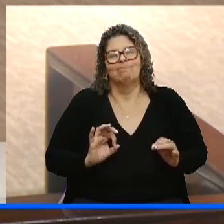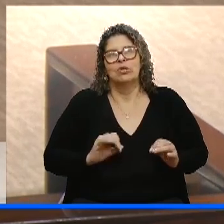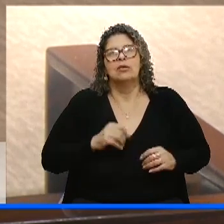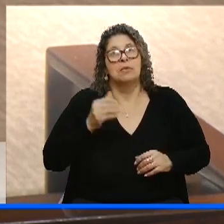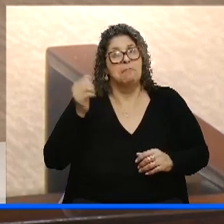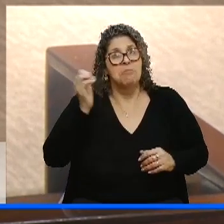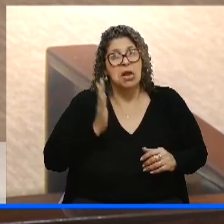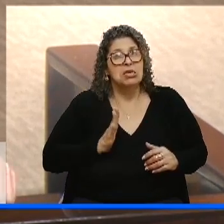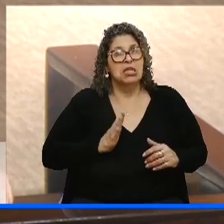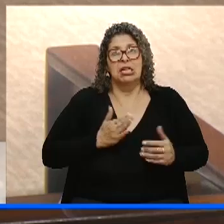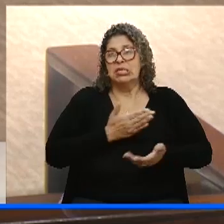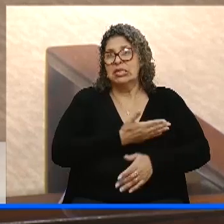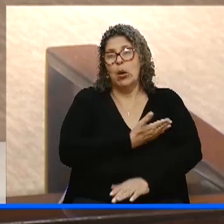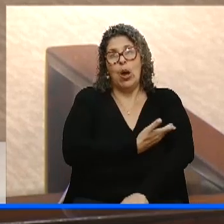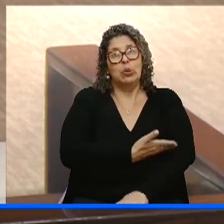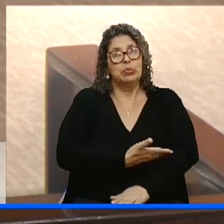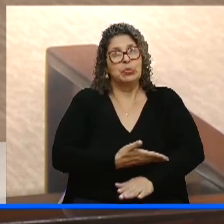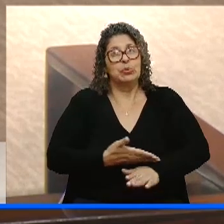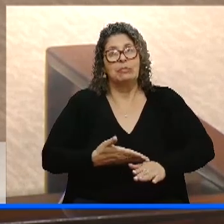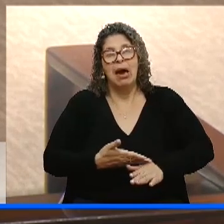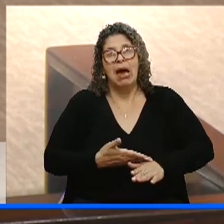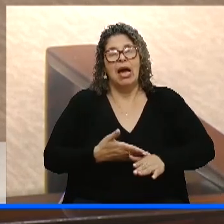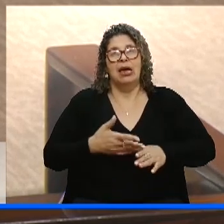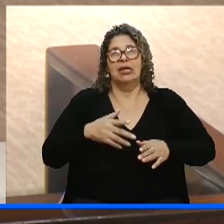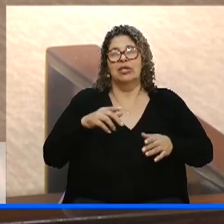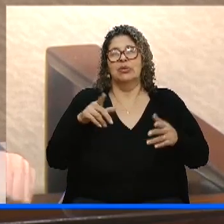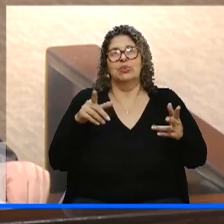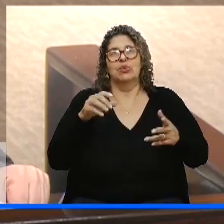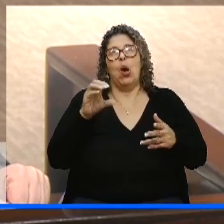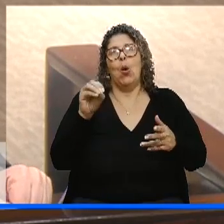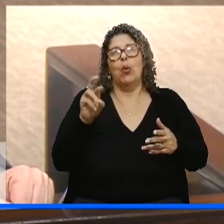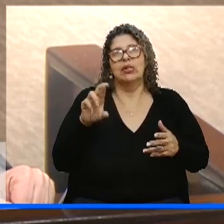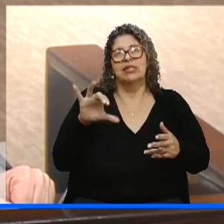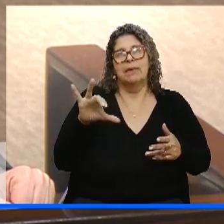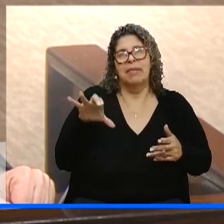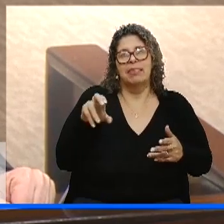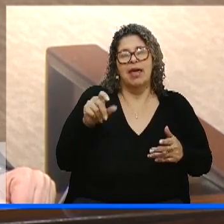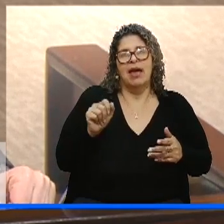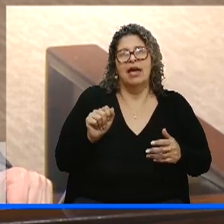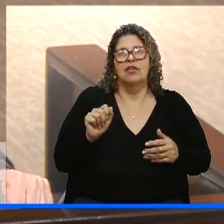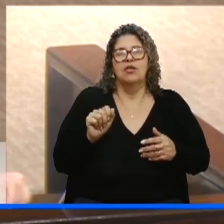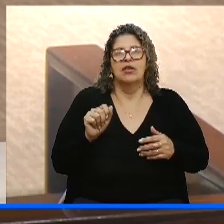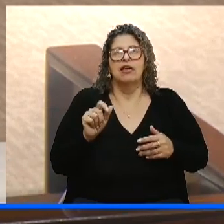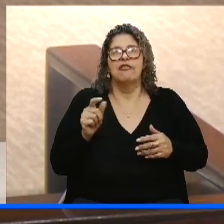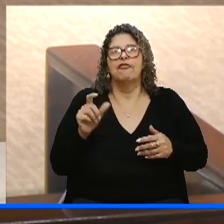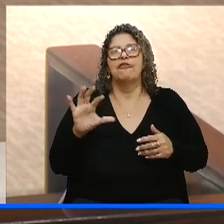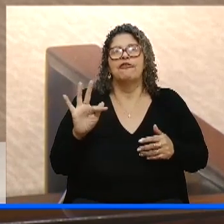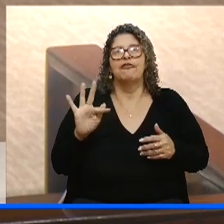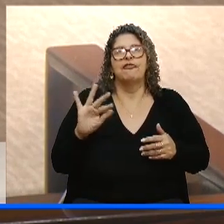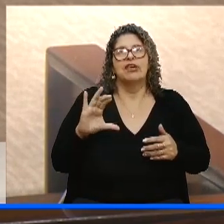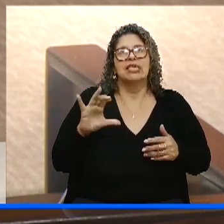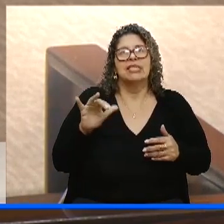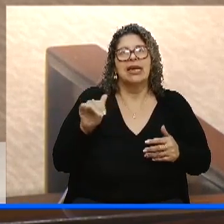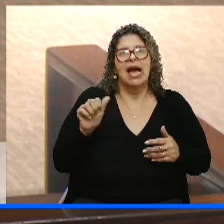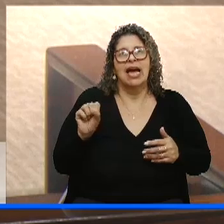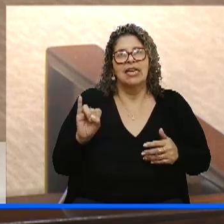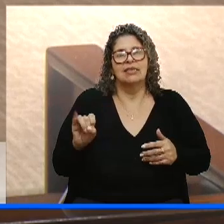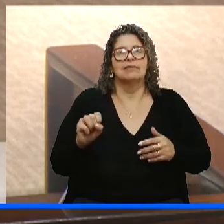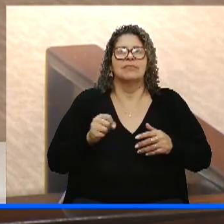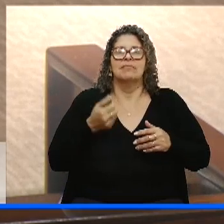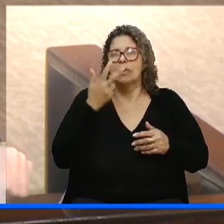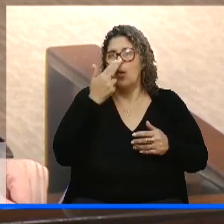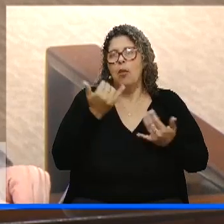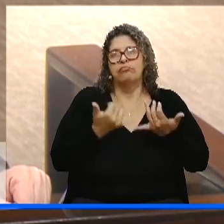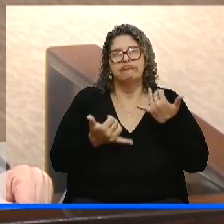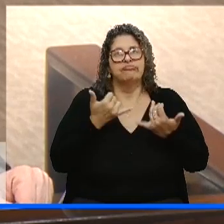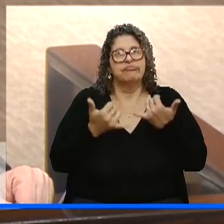brasileiros que não são acostumados com temas orçamentários e fiscais nós podemos fazer uma analogia o futebol afirmando